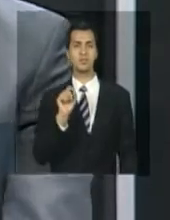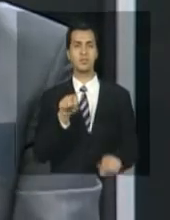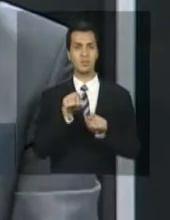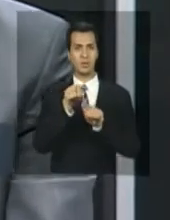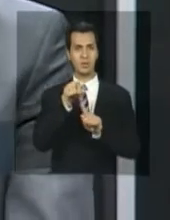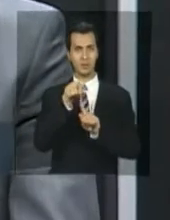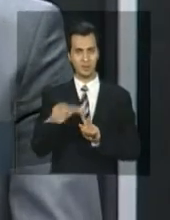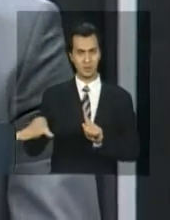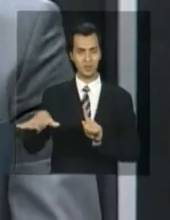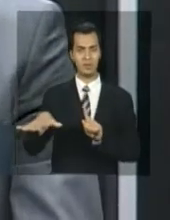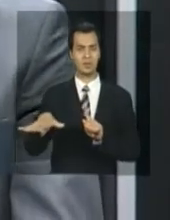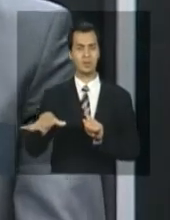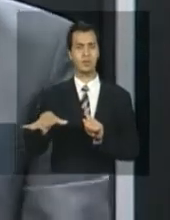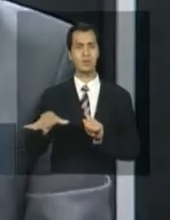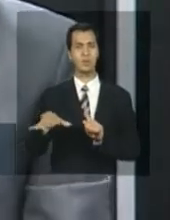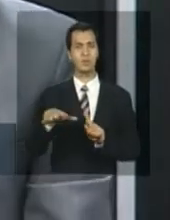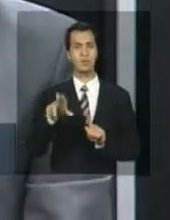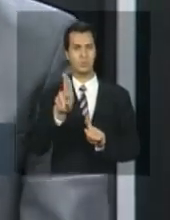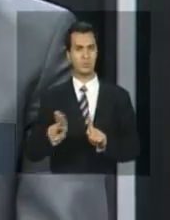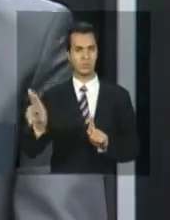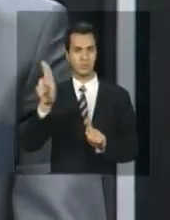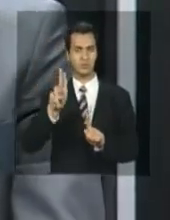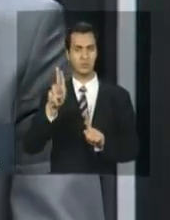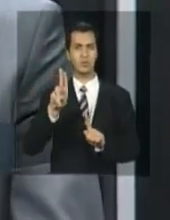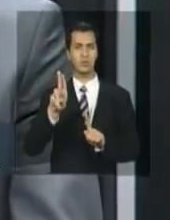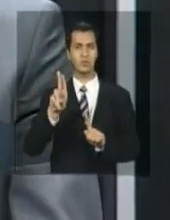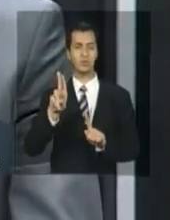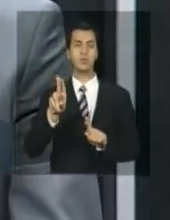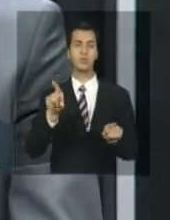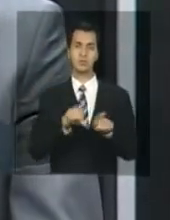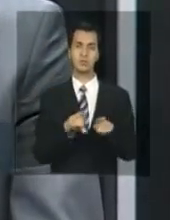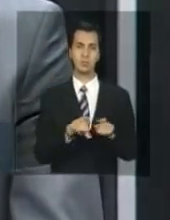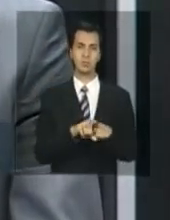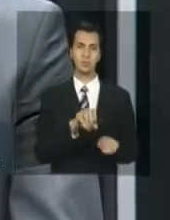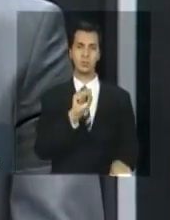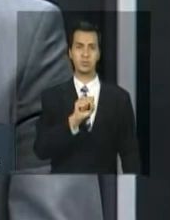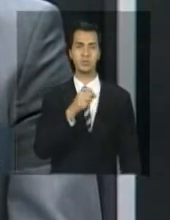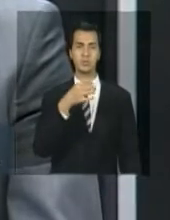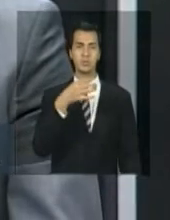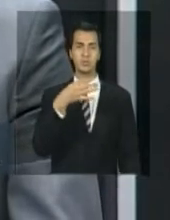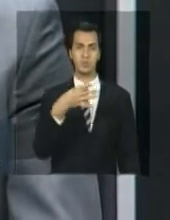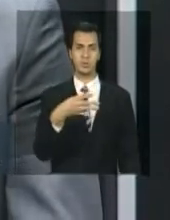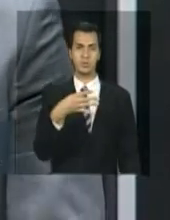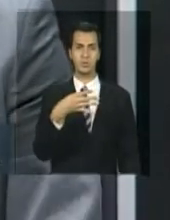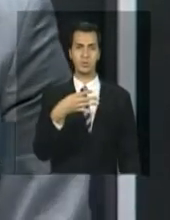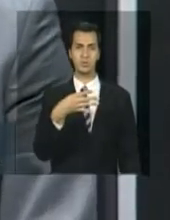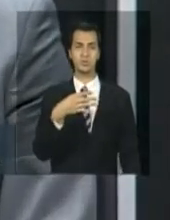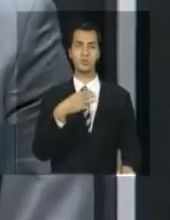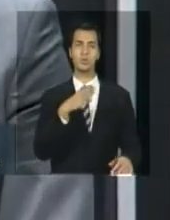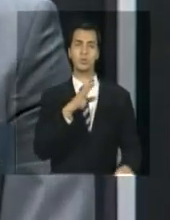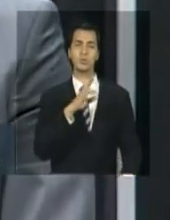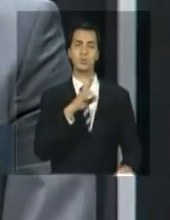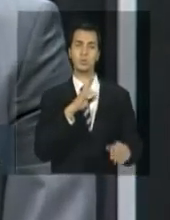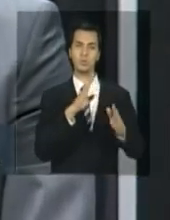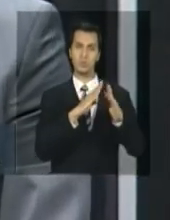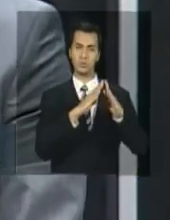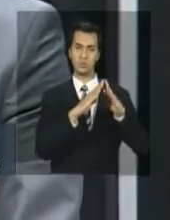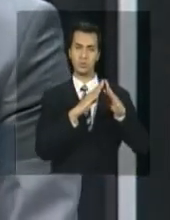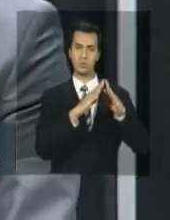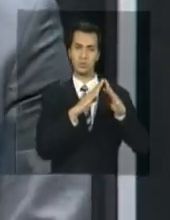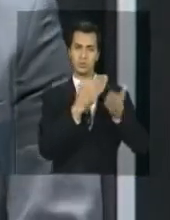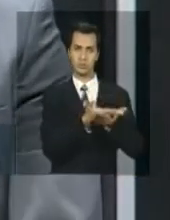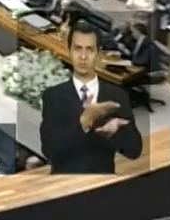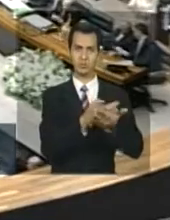em 2012 e 88 unidades de educação profissional e tecnológica e 20 campus